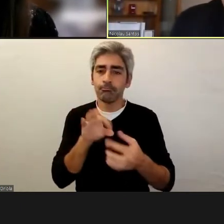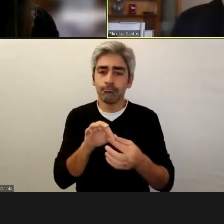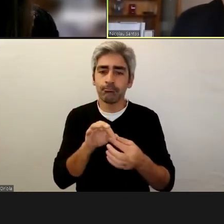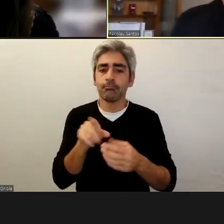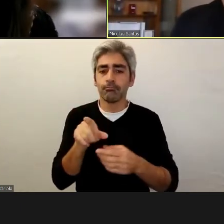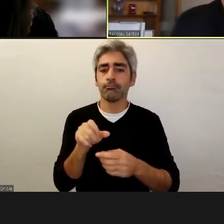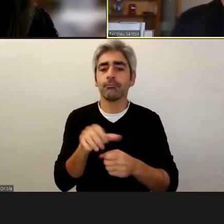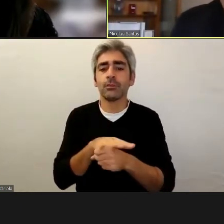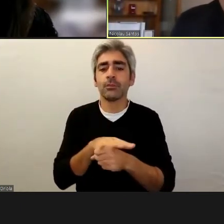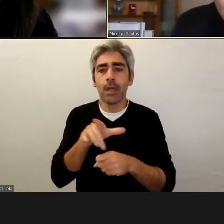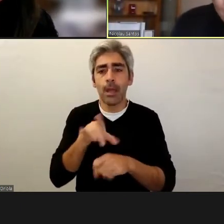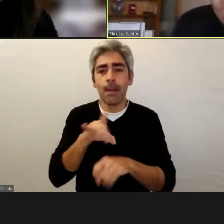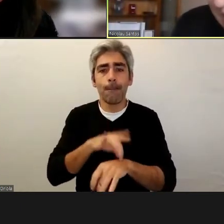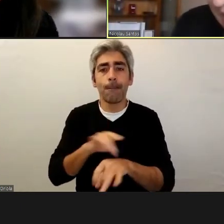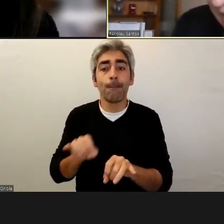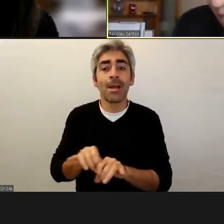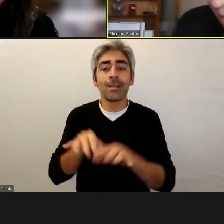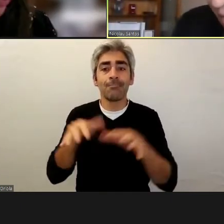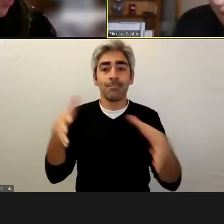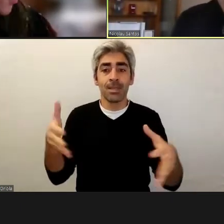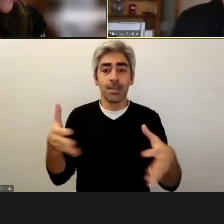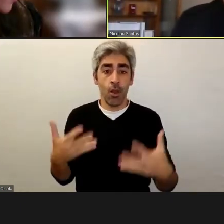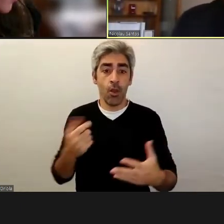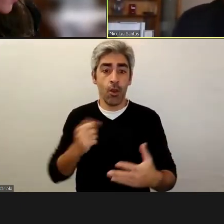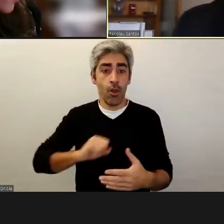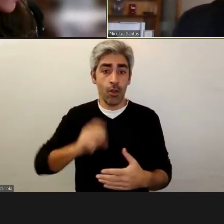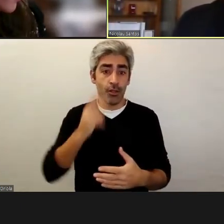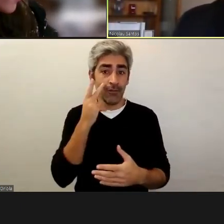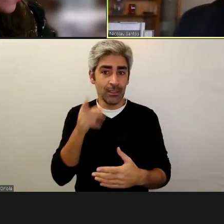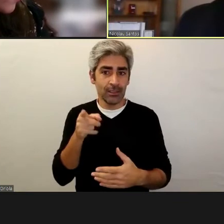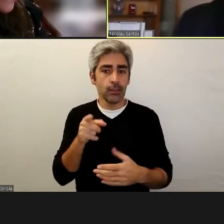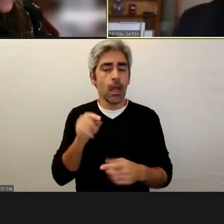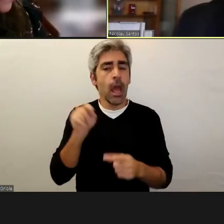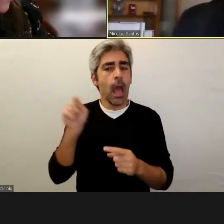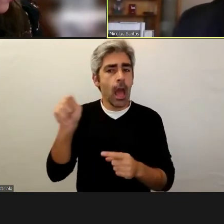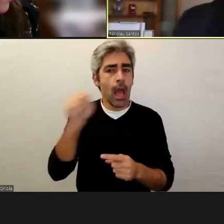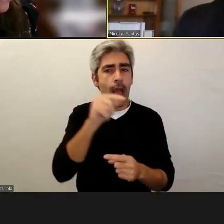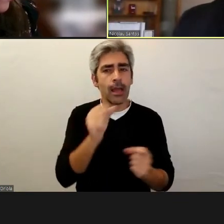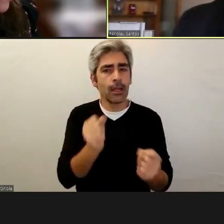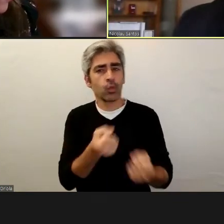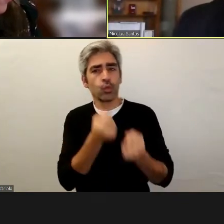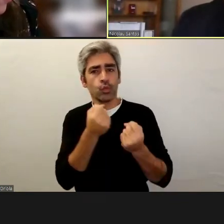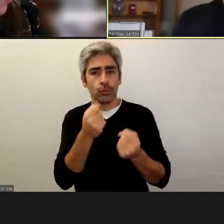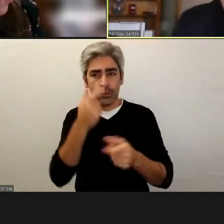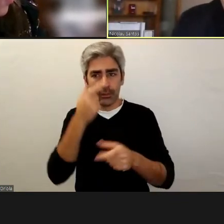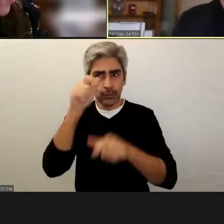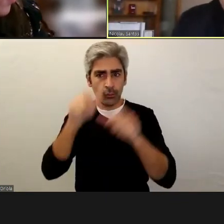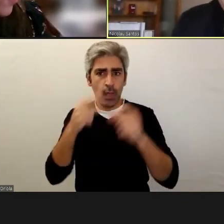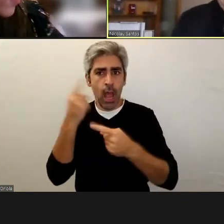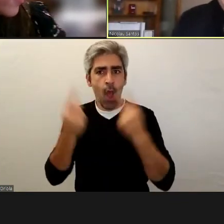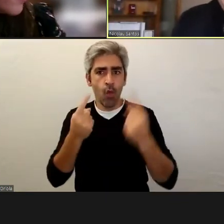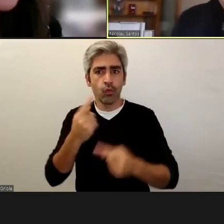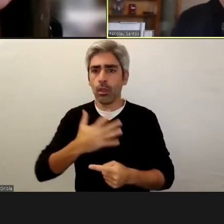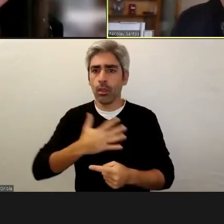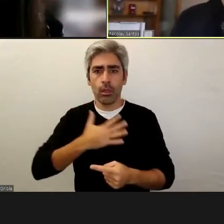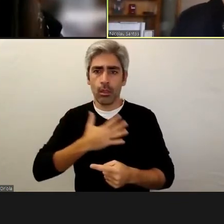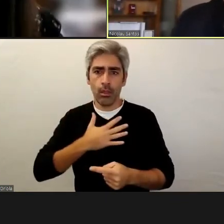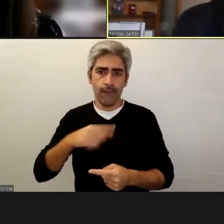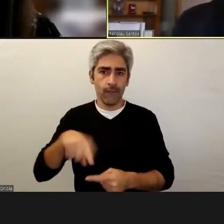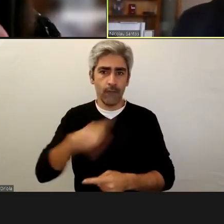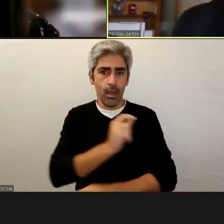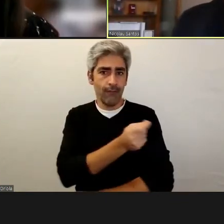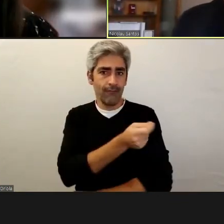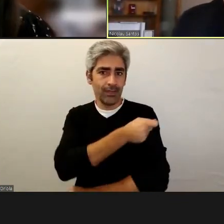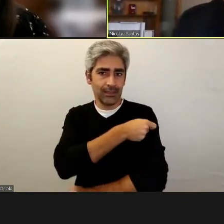de pandemia que vivemos e com a recusa de parte dos cidadãos em serem vacinados. E, portanto, o que o